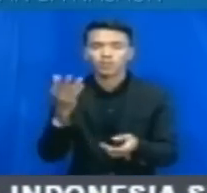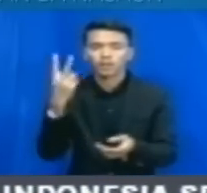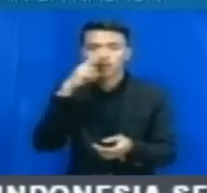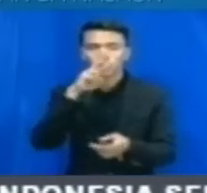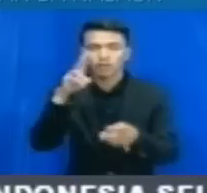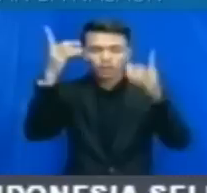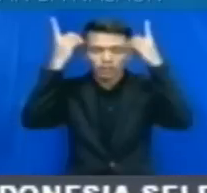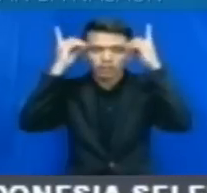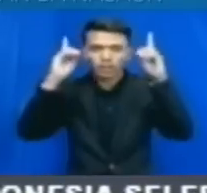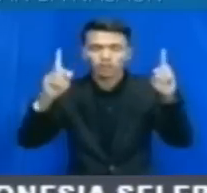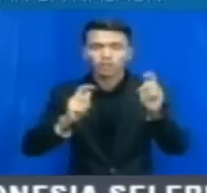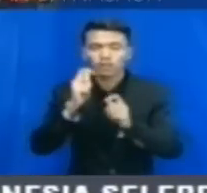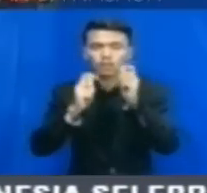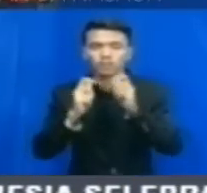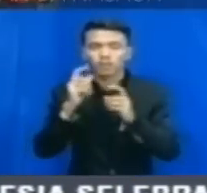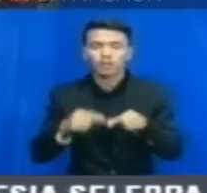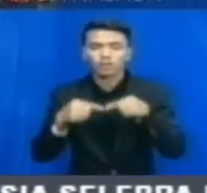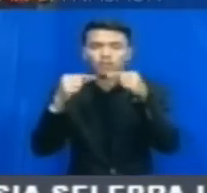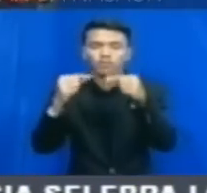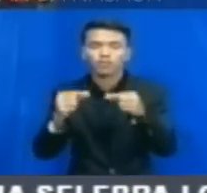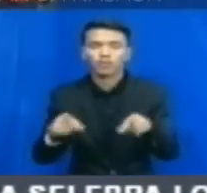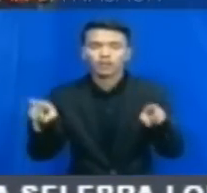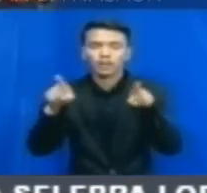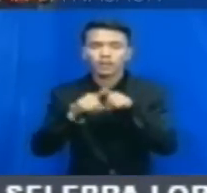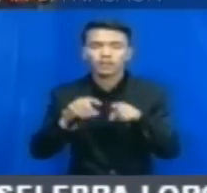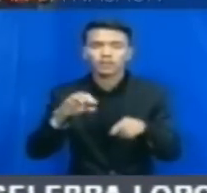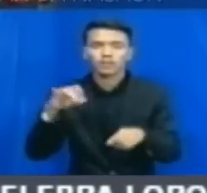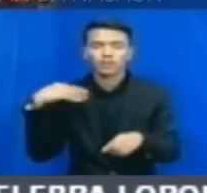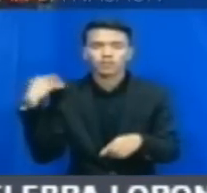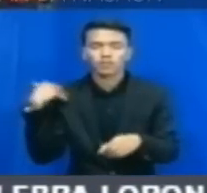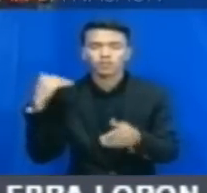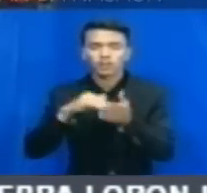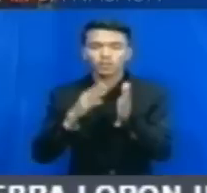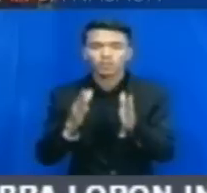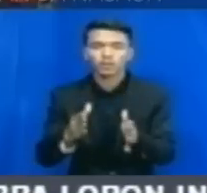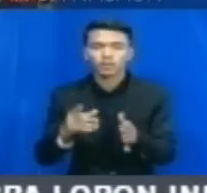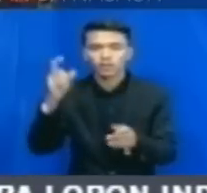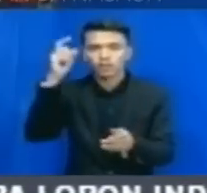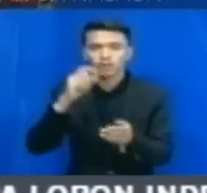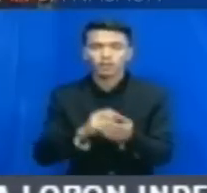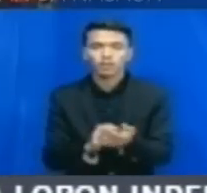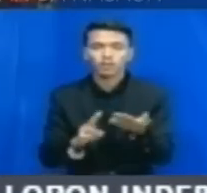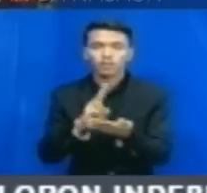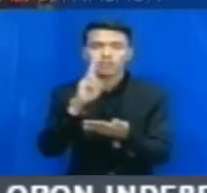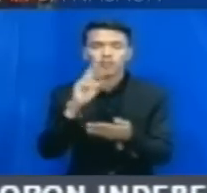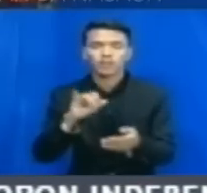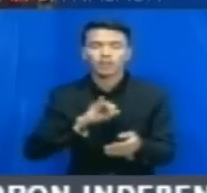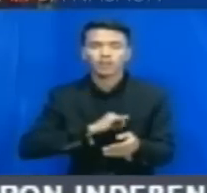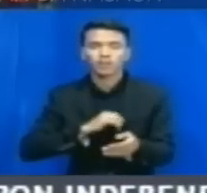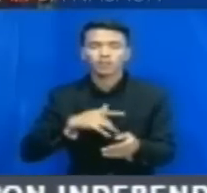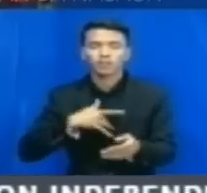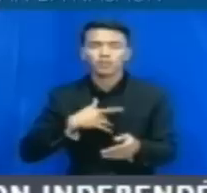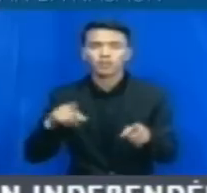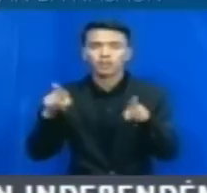nebe que a tribunal fote. Ok, hanesamos a jovem estudante acadêmico da mehau senti kata kini